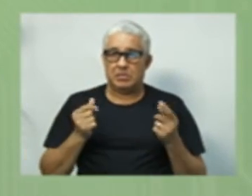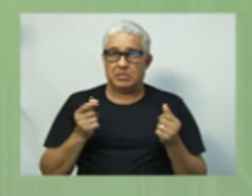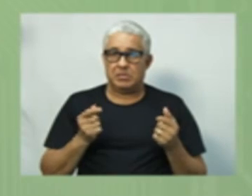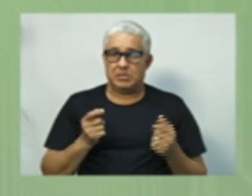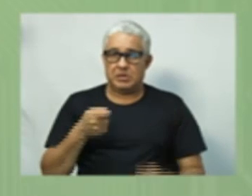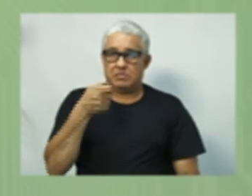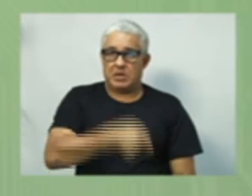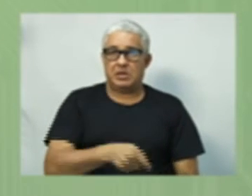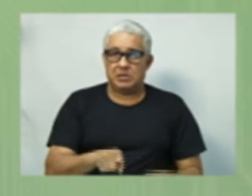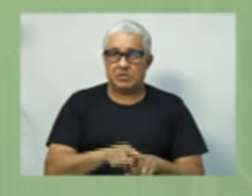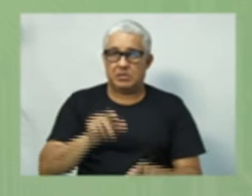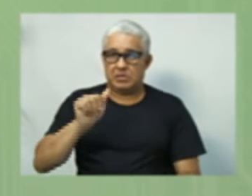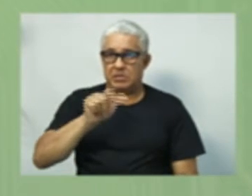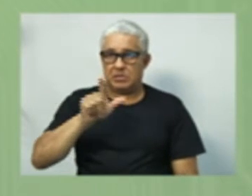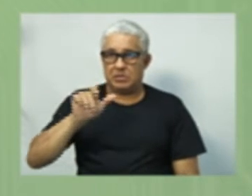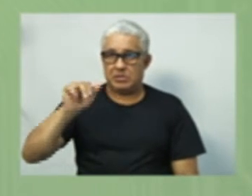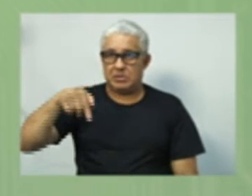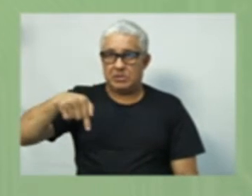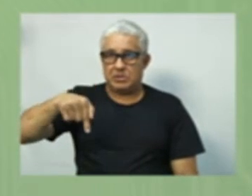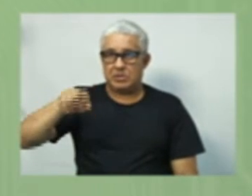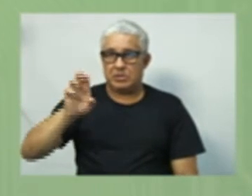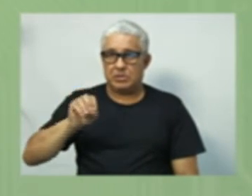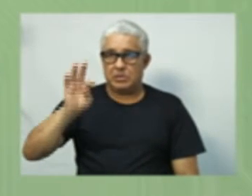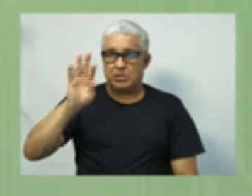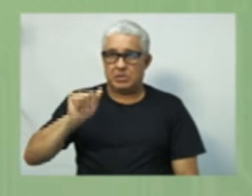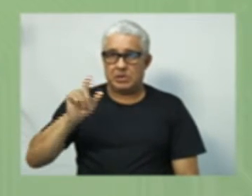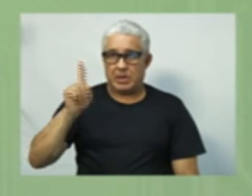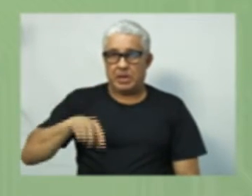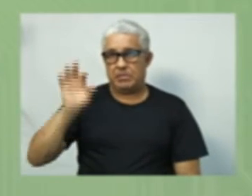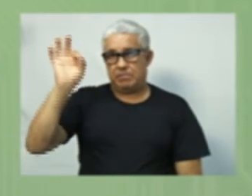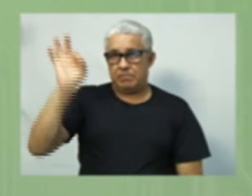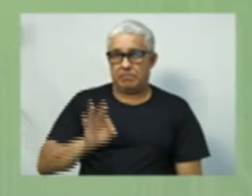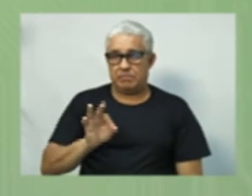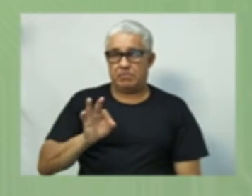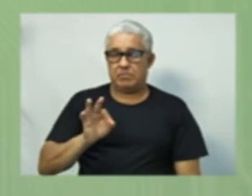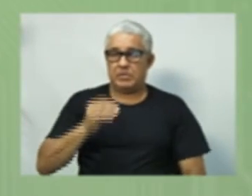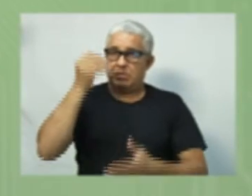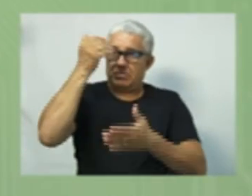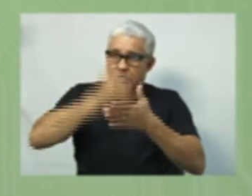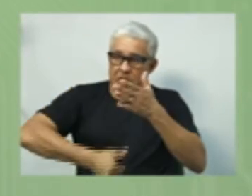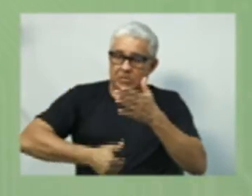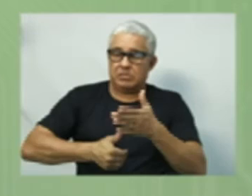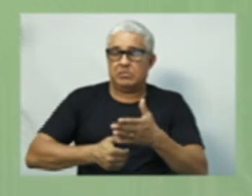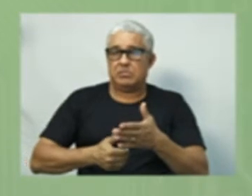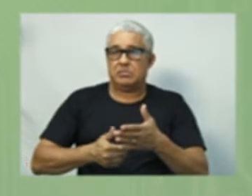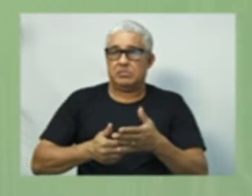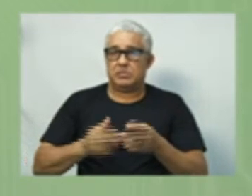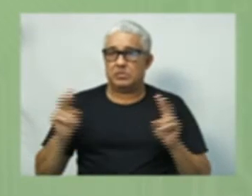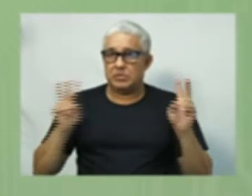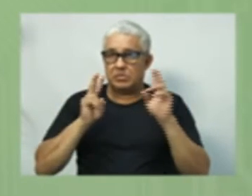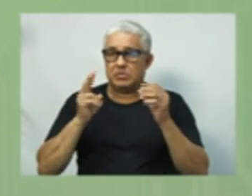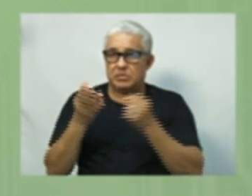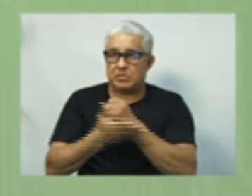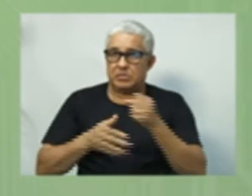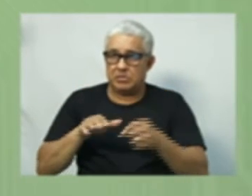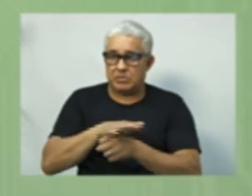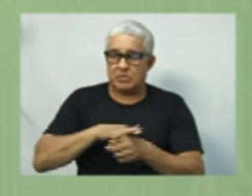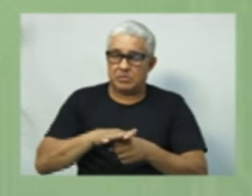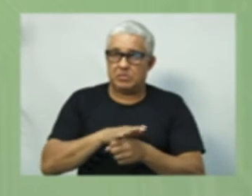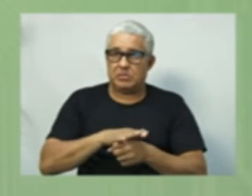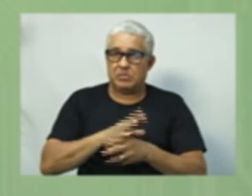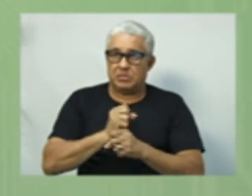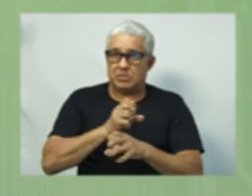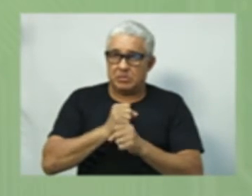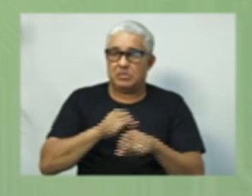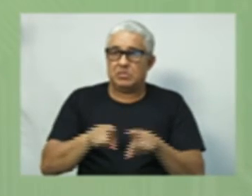né? E a alíquota é a porcentagem que vai ser cobrado em cima do valor da base de cálculo. E o contribuinte